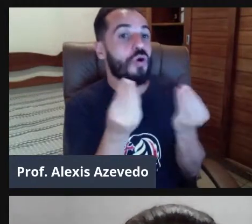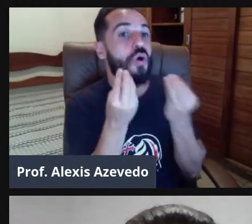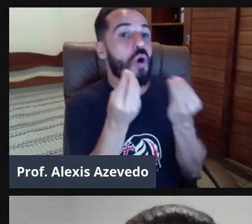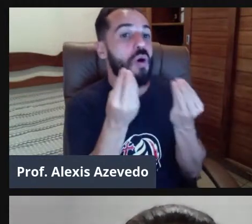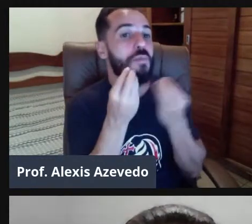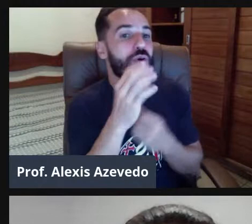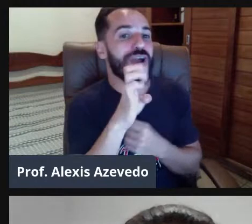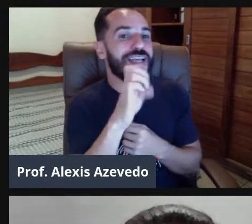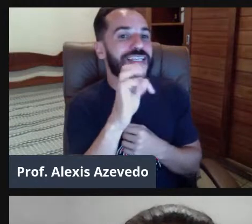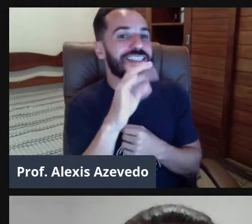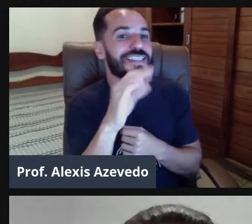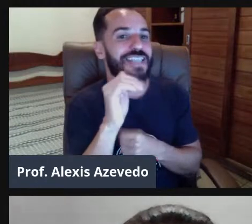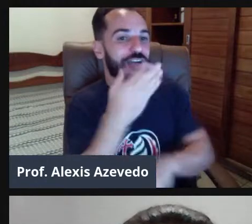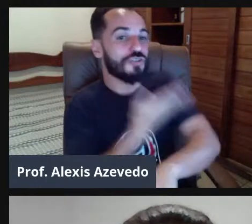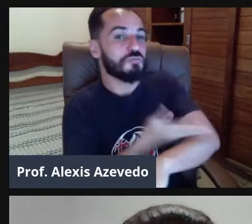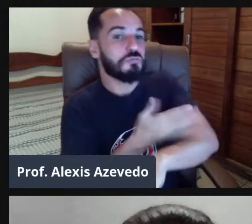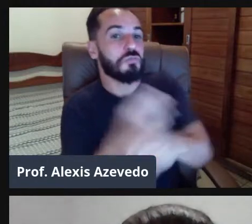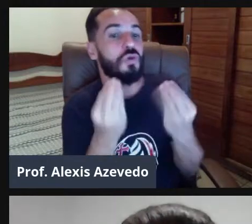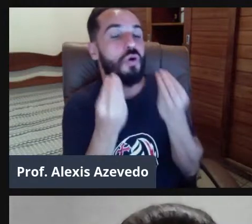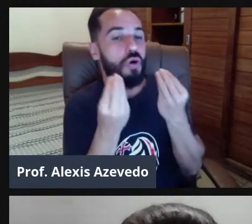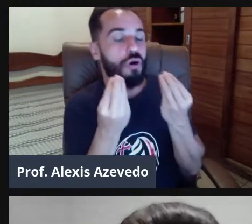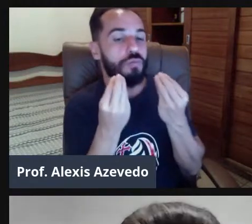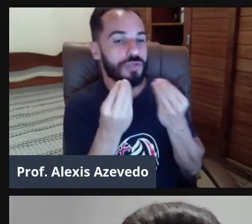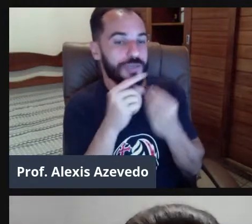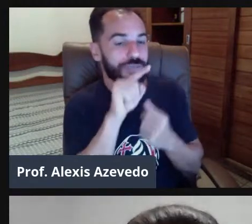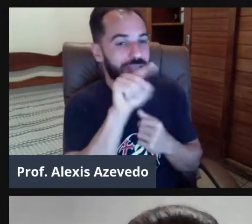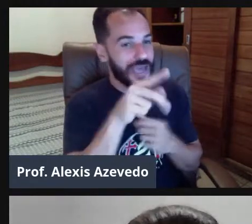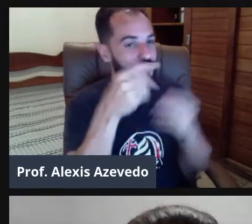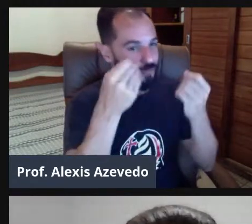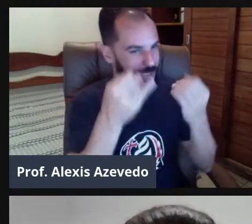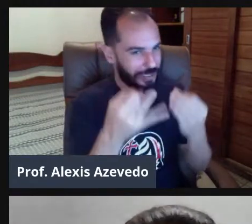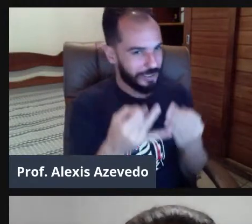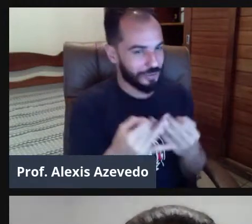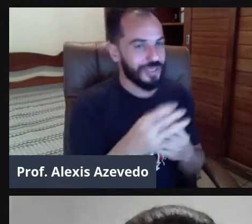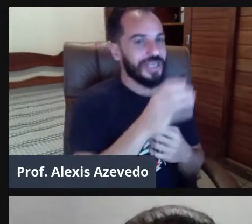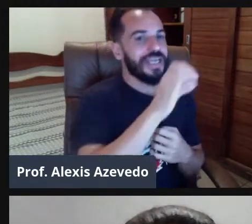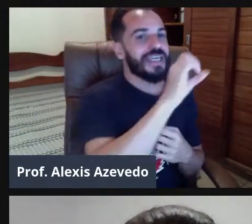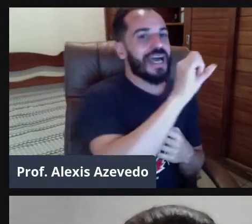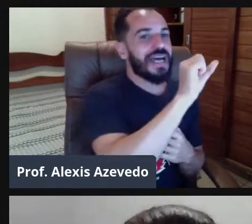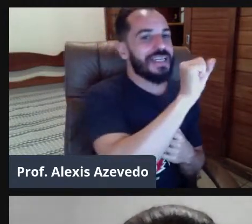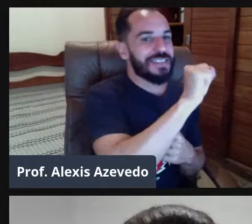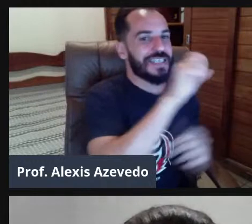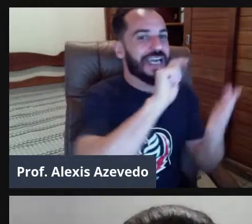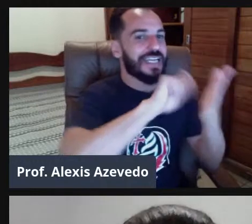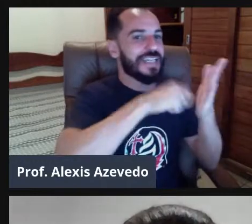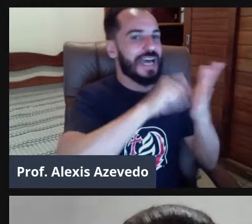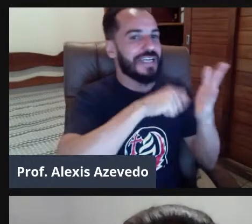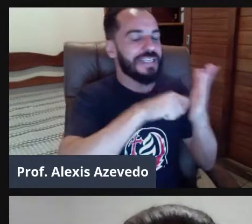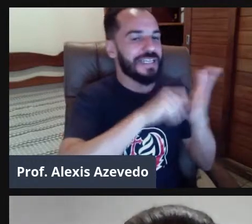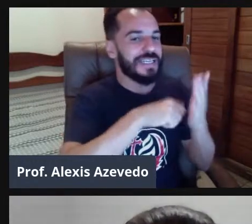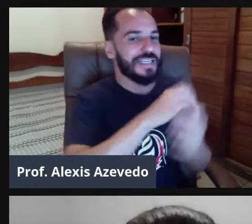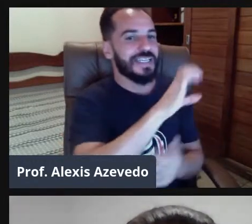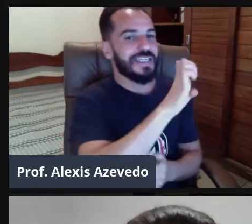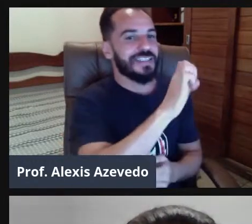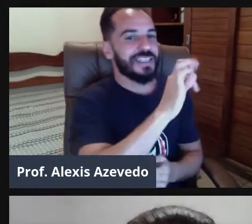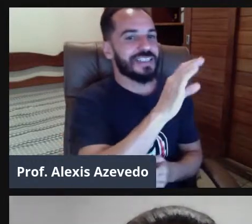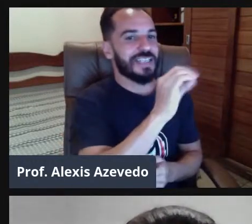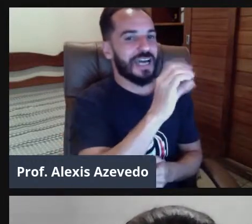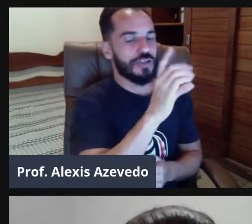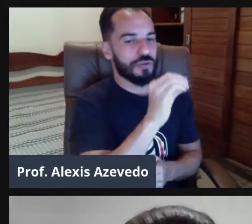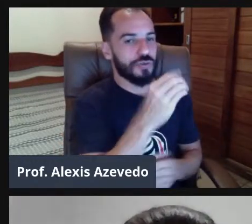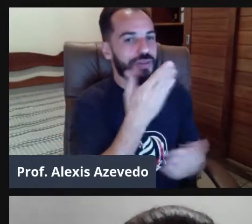a Secretaria de Estado de Educação, ela emitiu uma resolução de